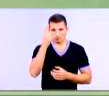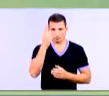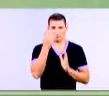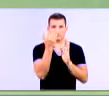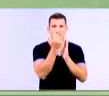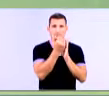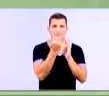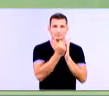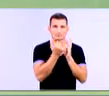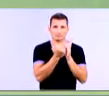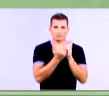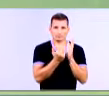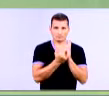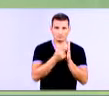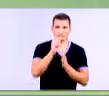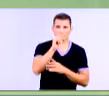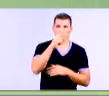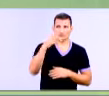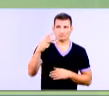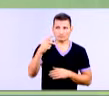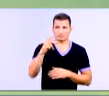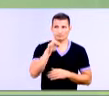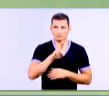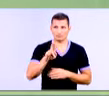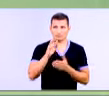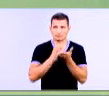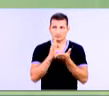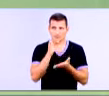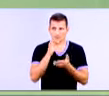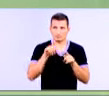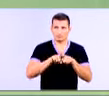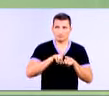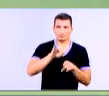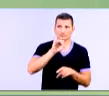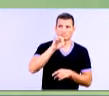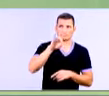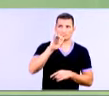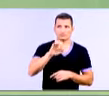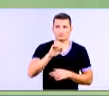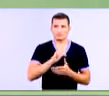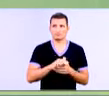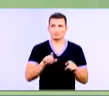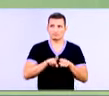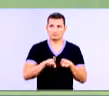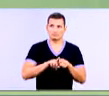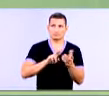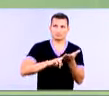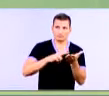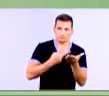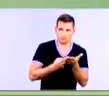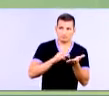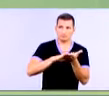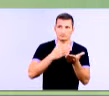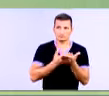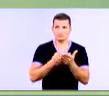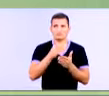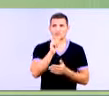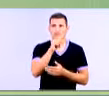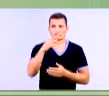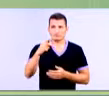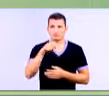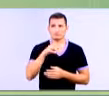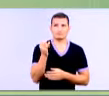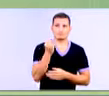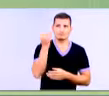mínima usando o Java e o IDE. Nós vamos compilar e executar essa aplicação, é importante, não é só